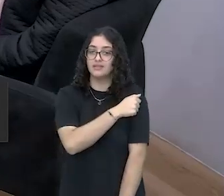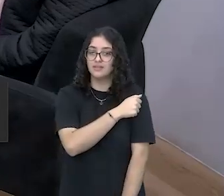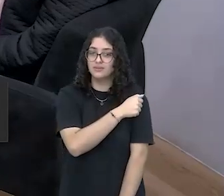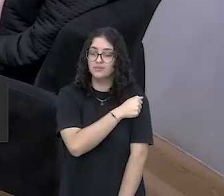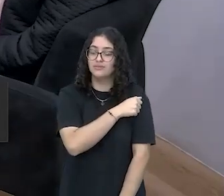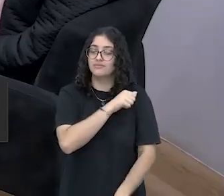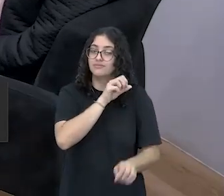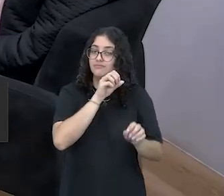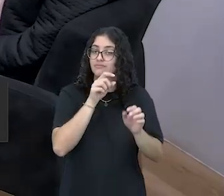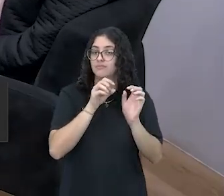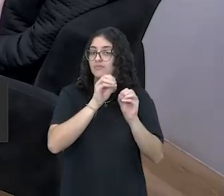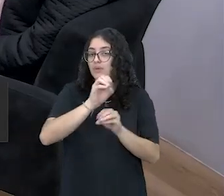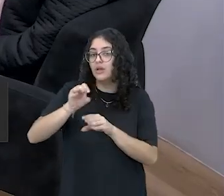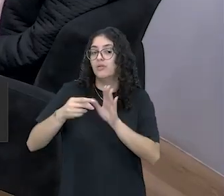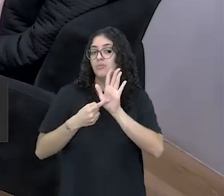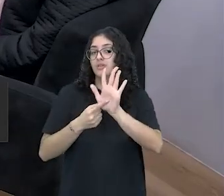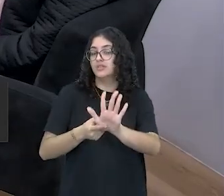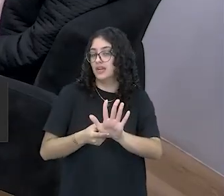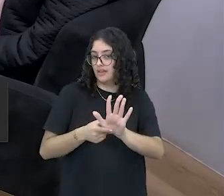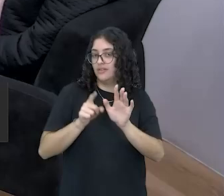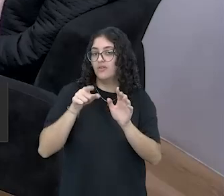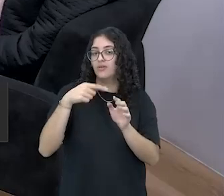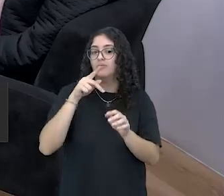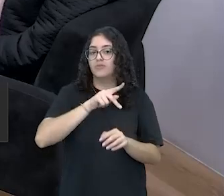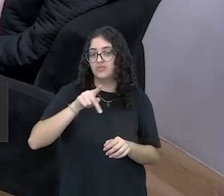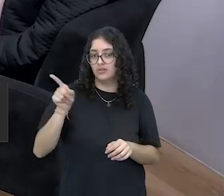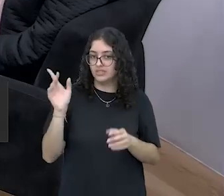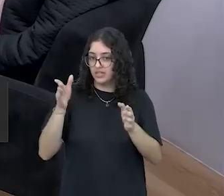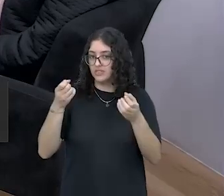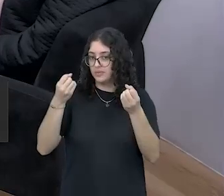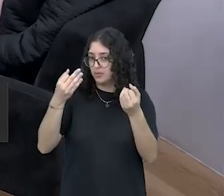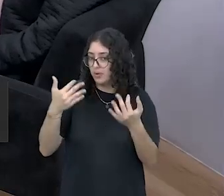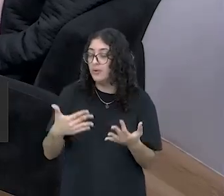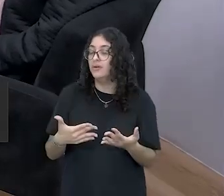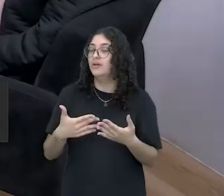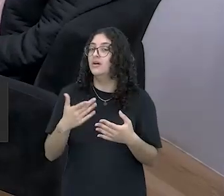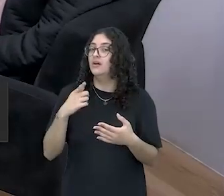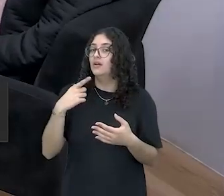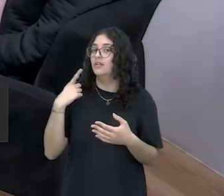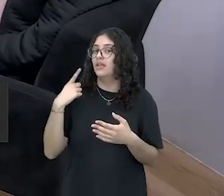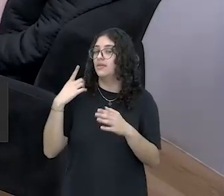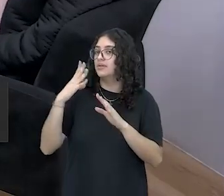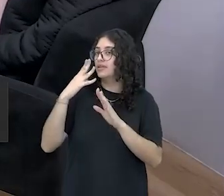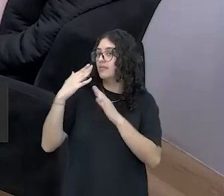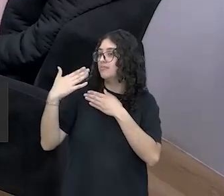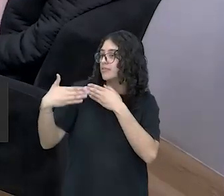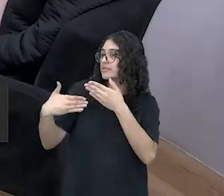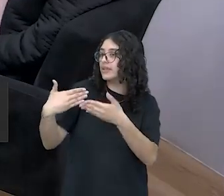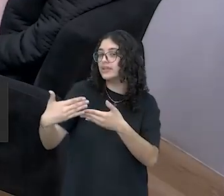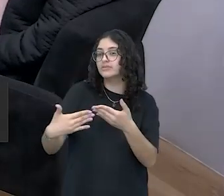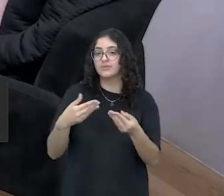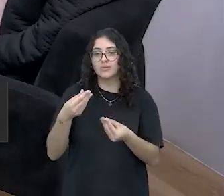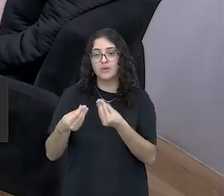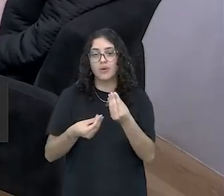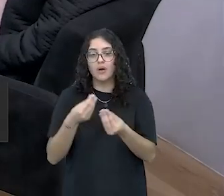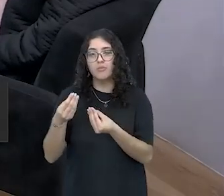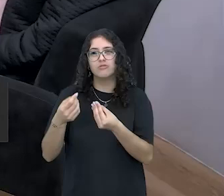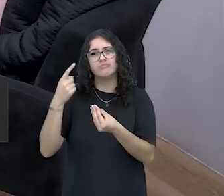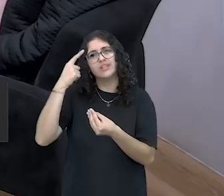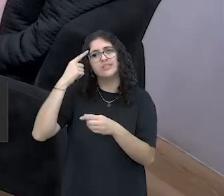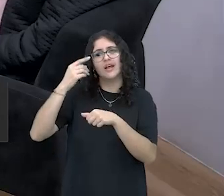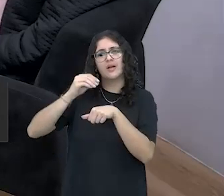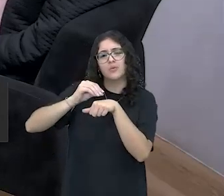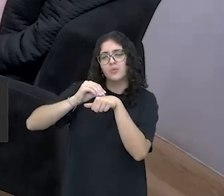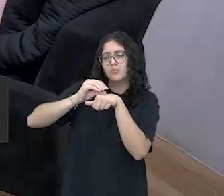estão nesse processo, né? Como o professor Ademir falou, a professora Tânia, a professora Vivi. nesse processo de construção,